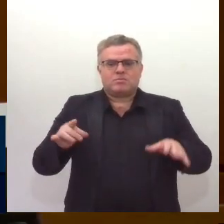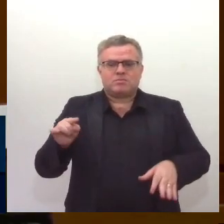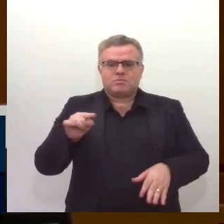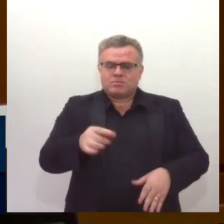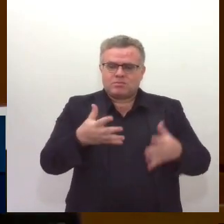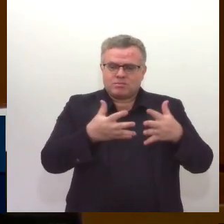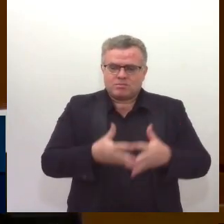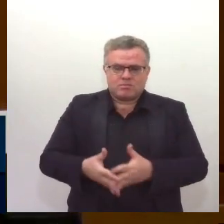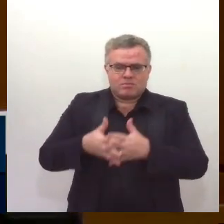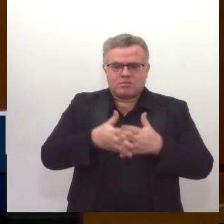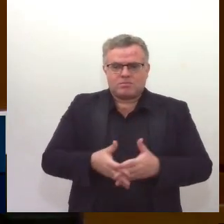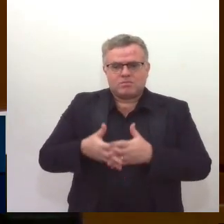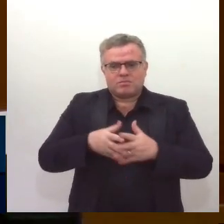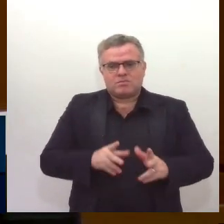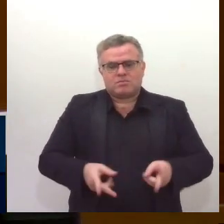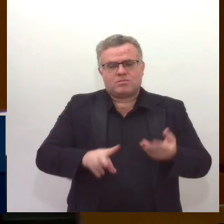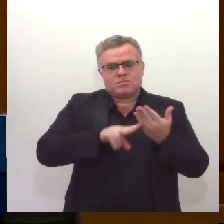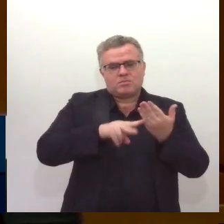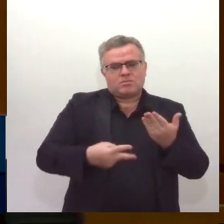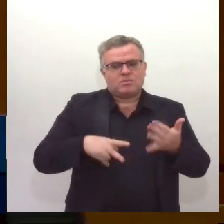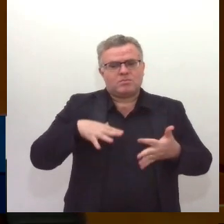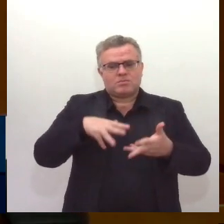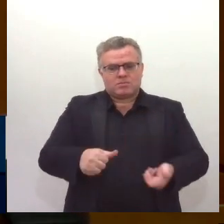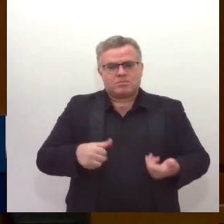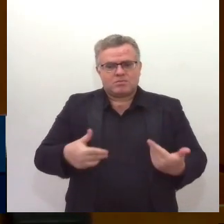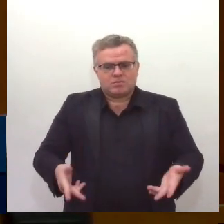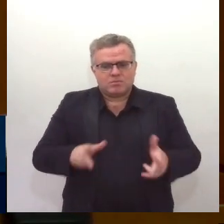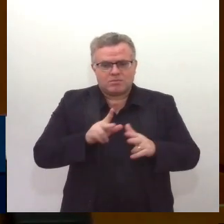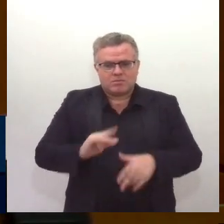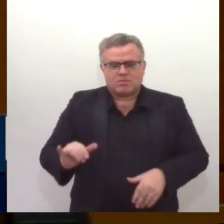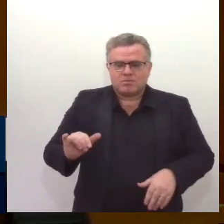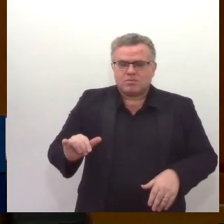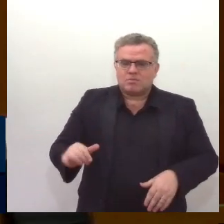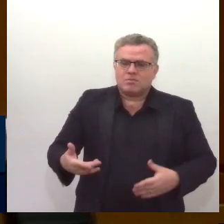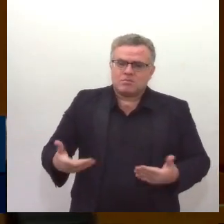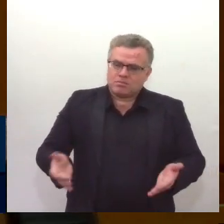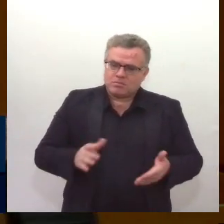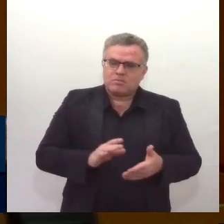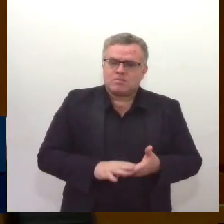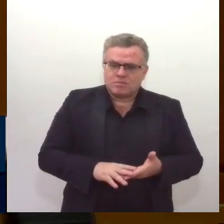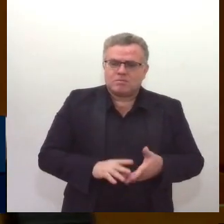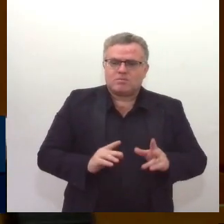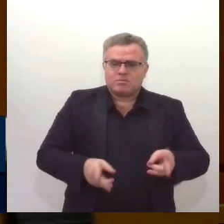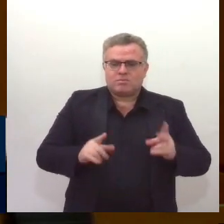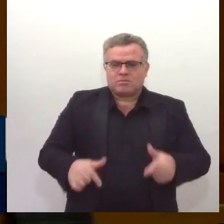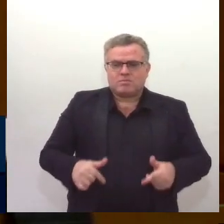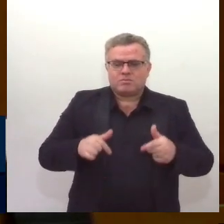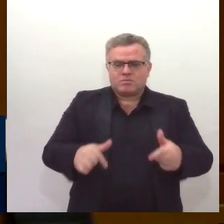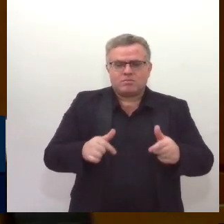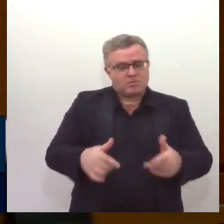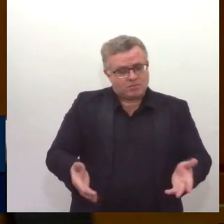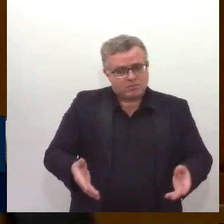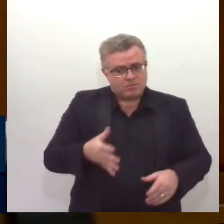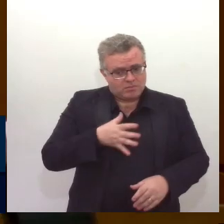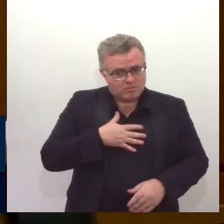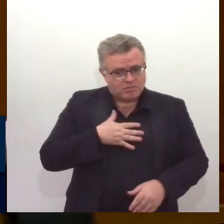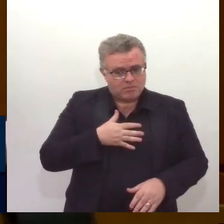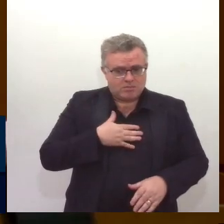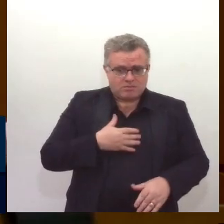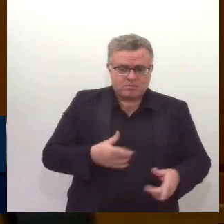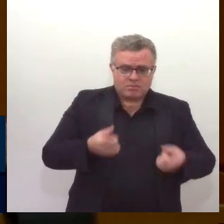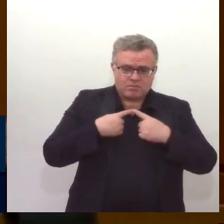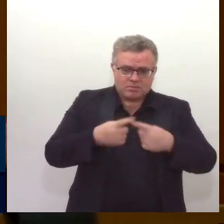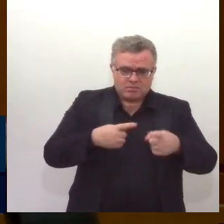do mundo, estará ameaçado, aí vem defender. Para vir denunciar que Sergipe